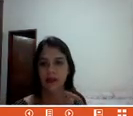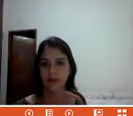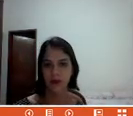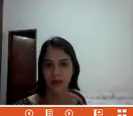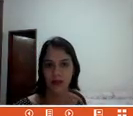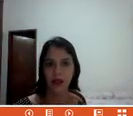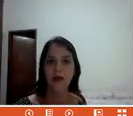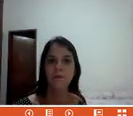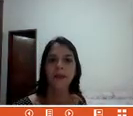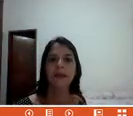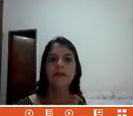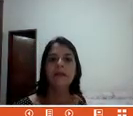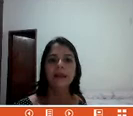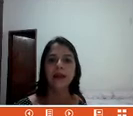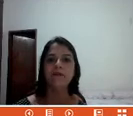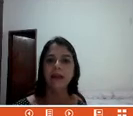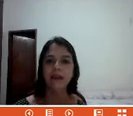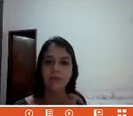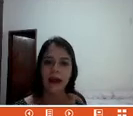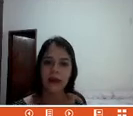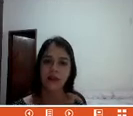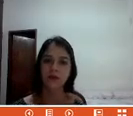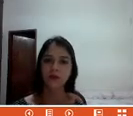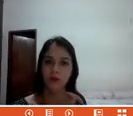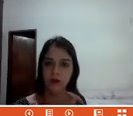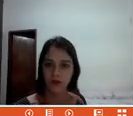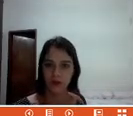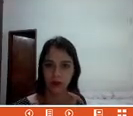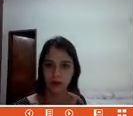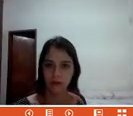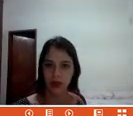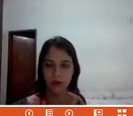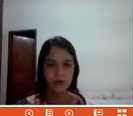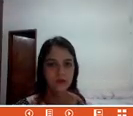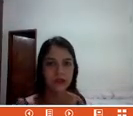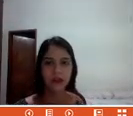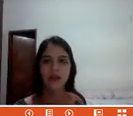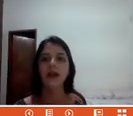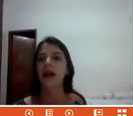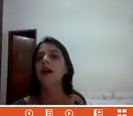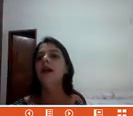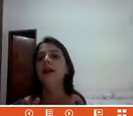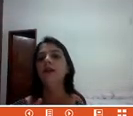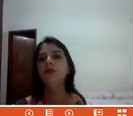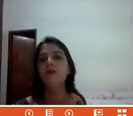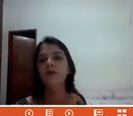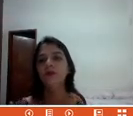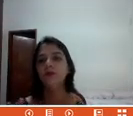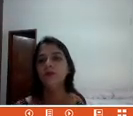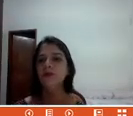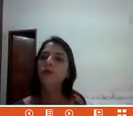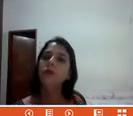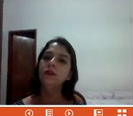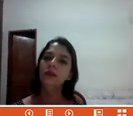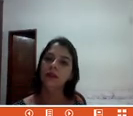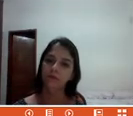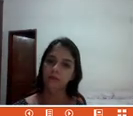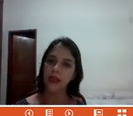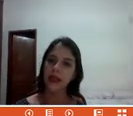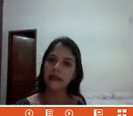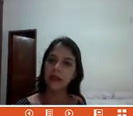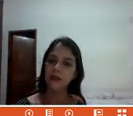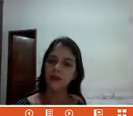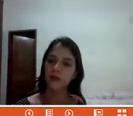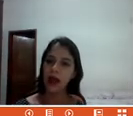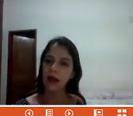olhos azuis. Então, isso aí ela faz parte da cultura surda. Aonde você chegar e todo surdo que